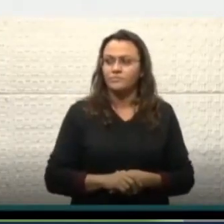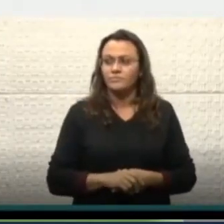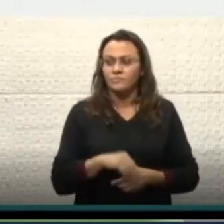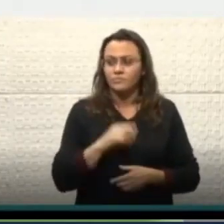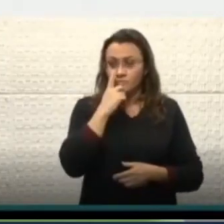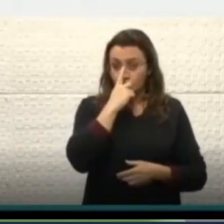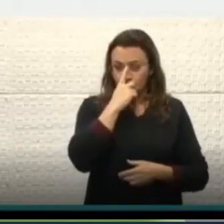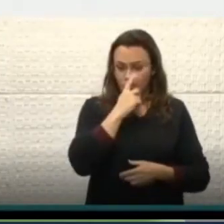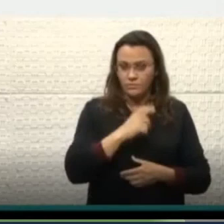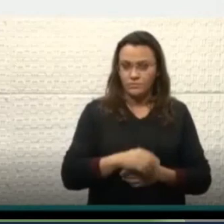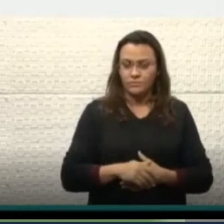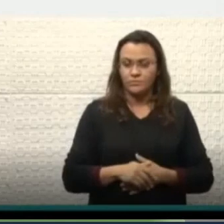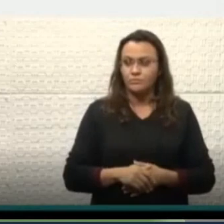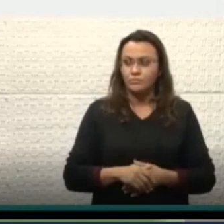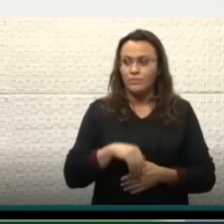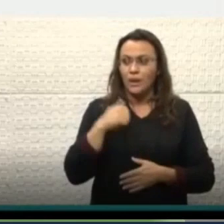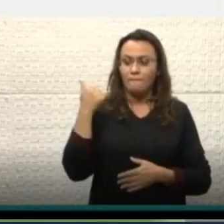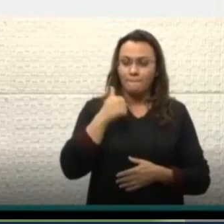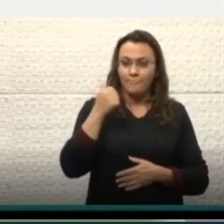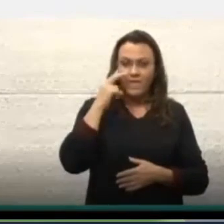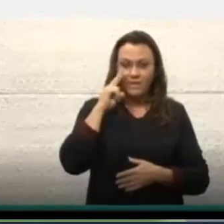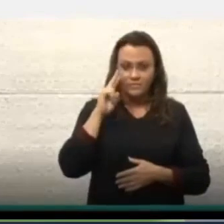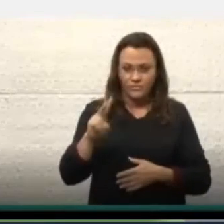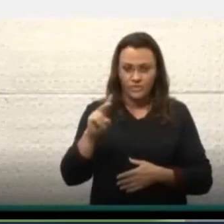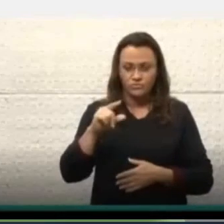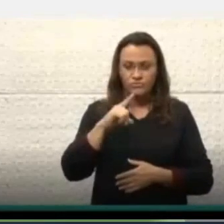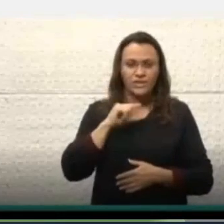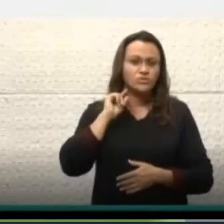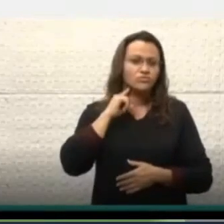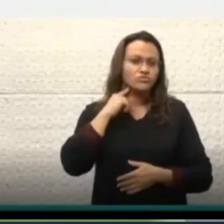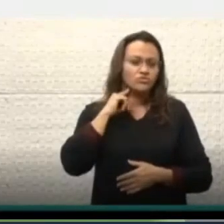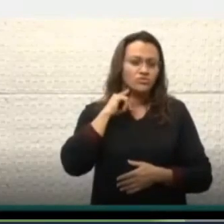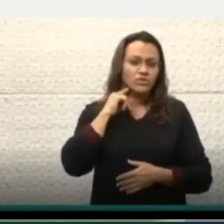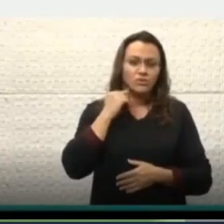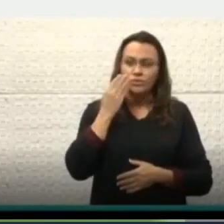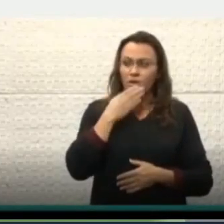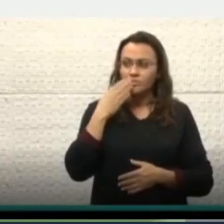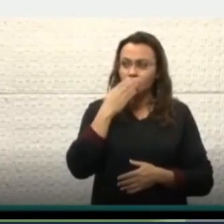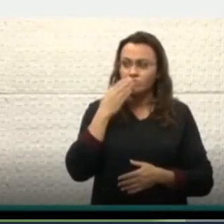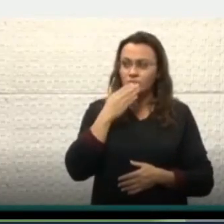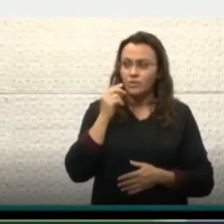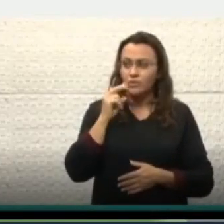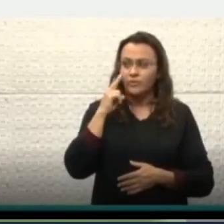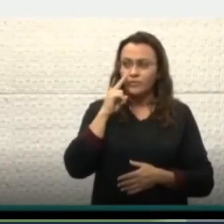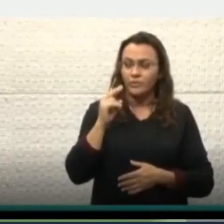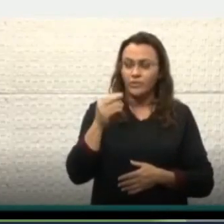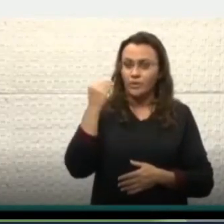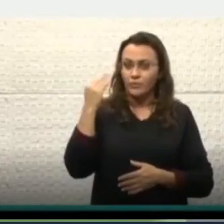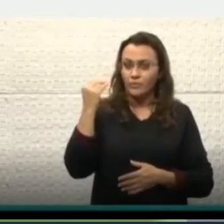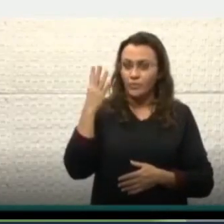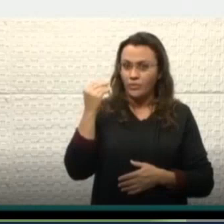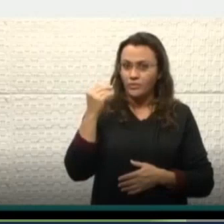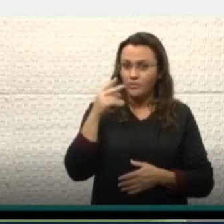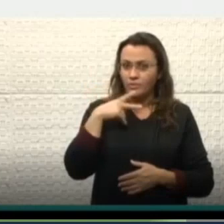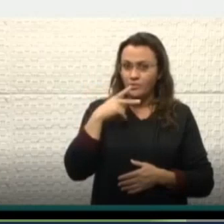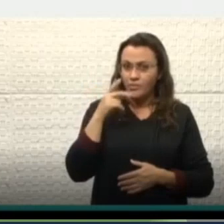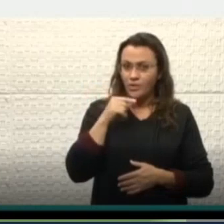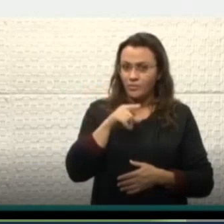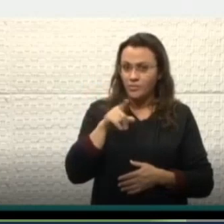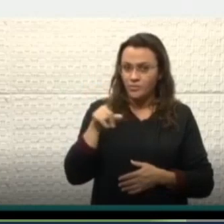Então, nesse primeiro slide, nós estamos vendo aqui a sujidade no açúcar. Essa aqui é a foto, como eu falei para